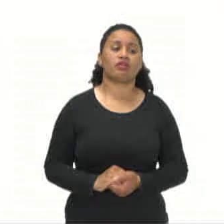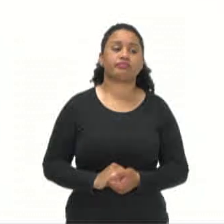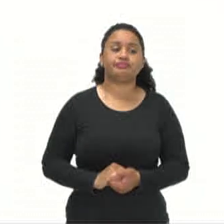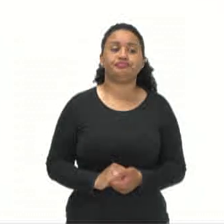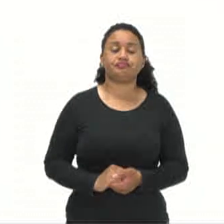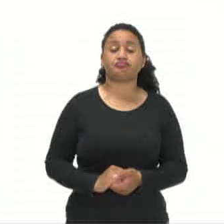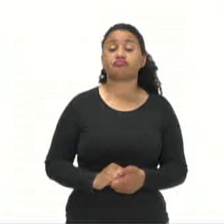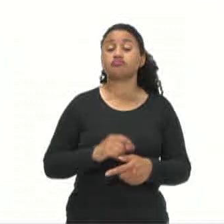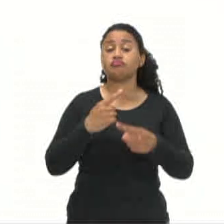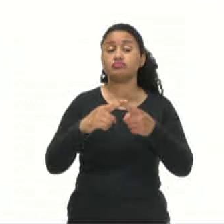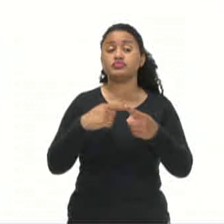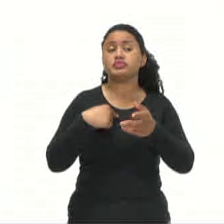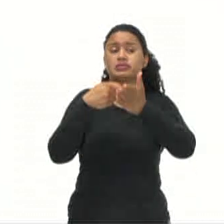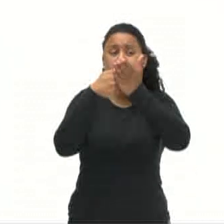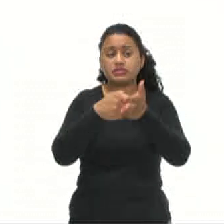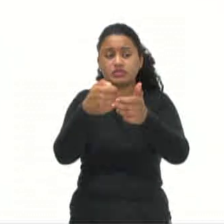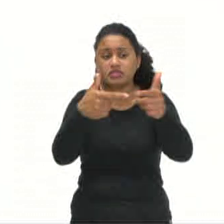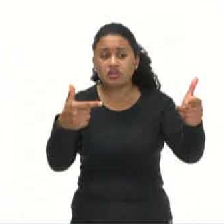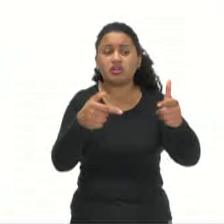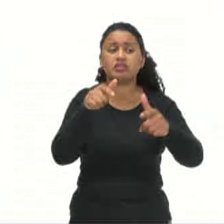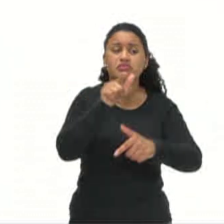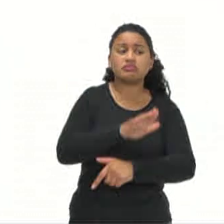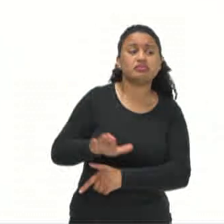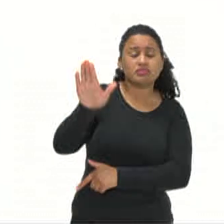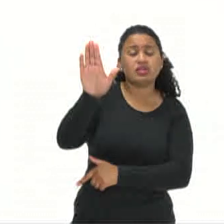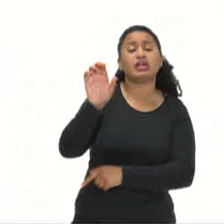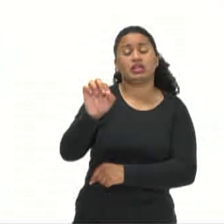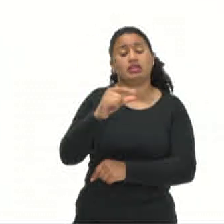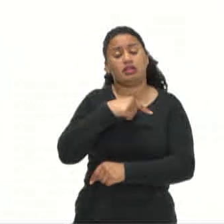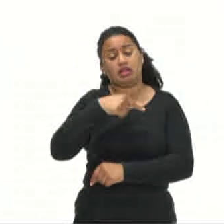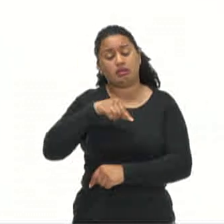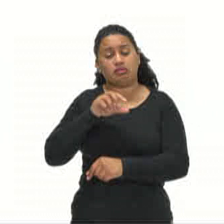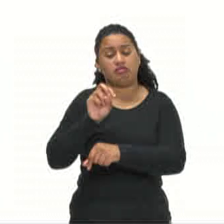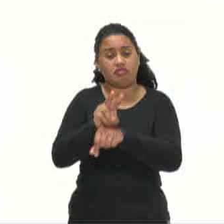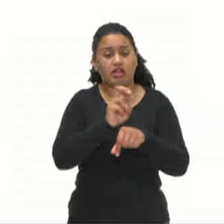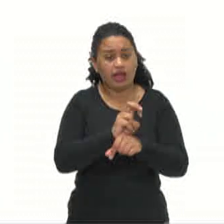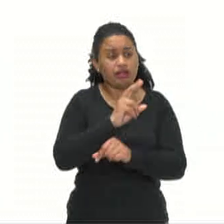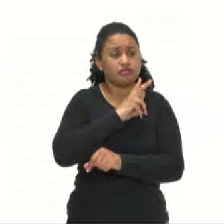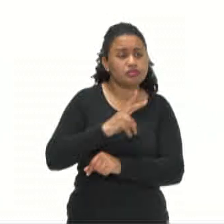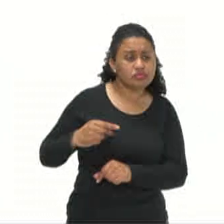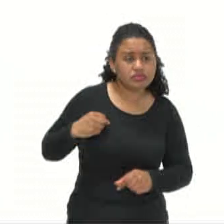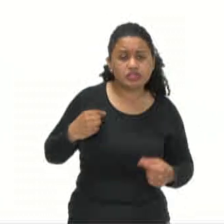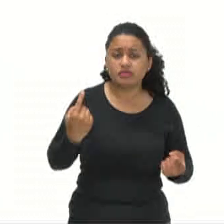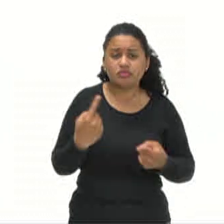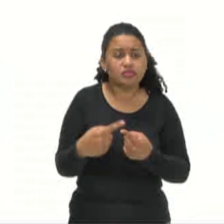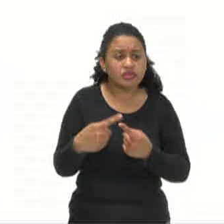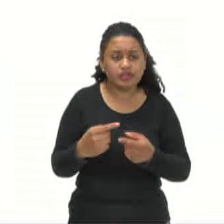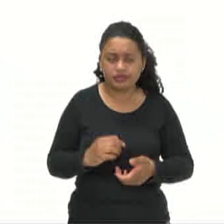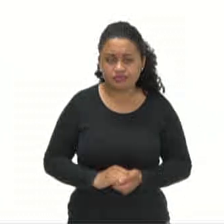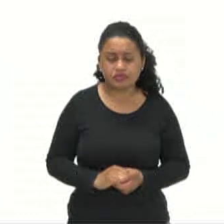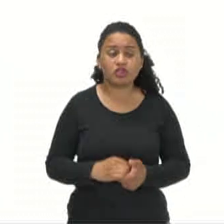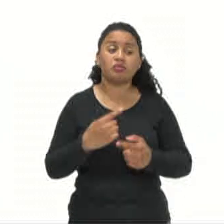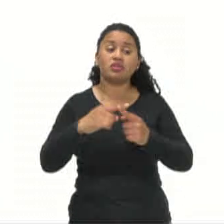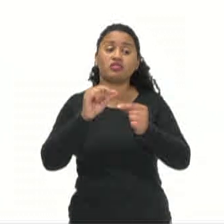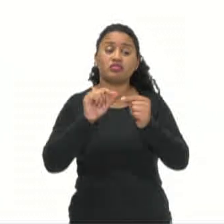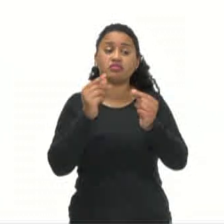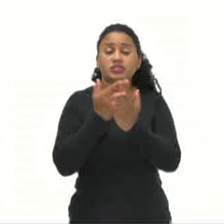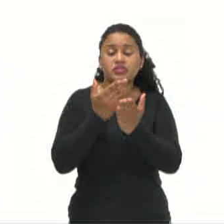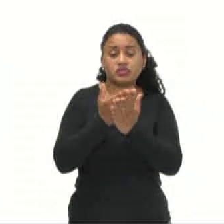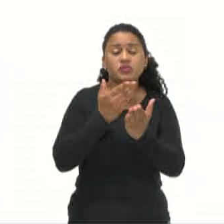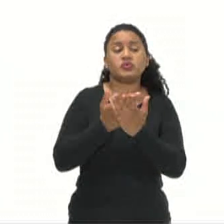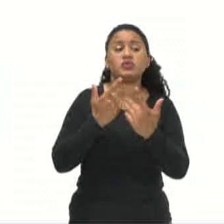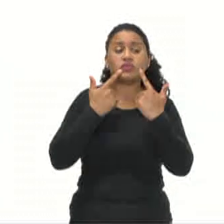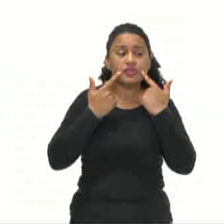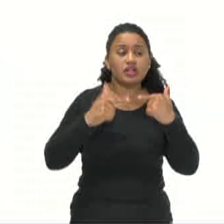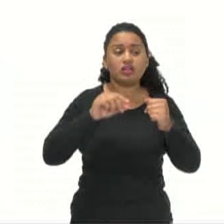Por que exigir essas coisas dos candidatos aos nossos cargos públicos? Por que fazer do estudo da língua